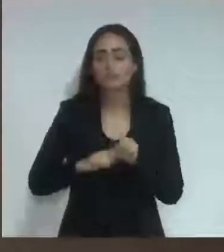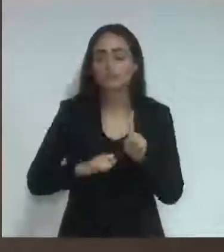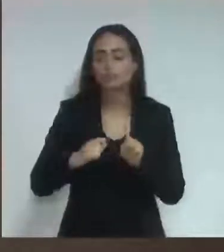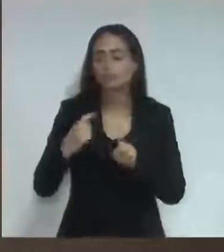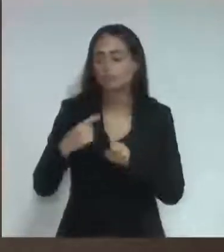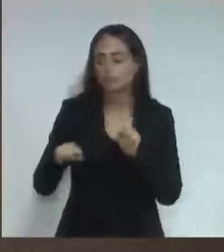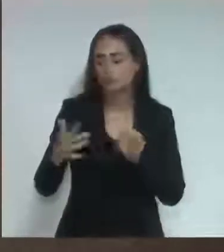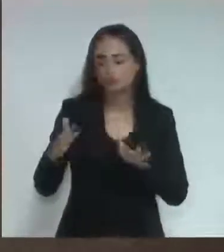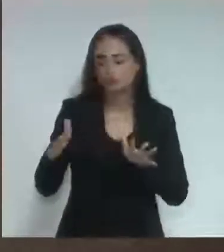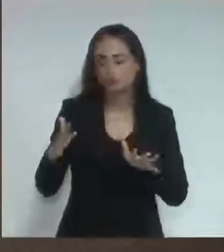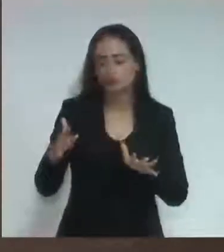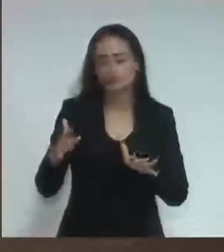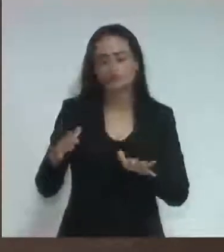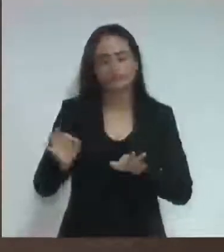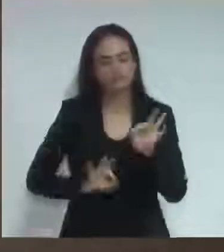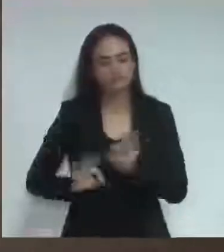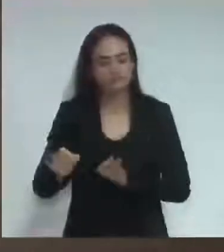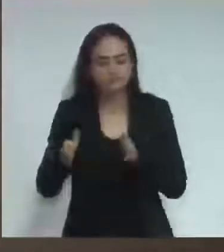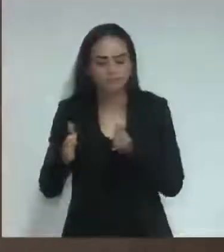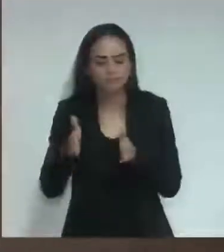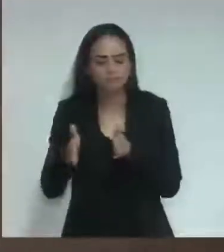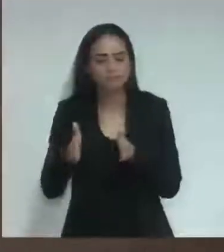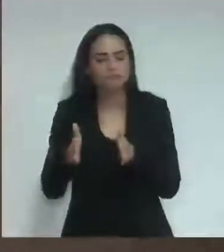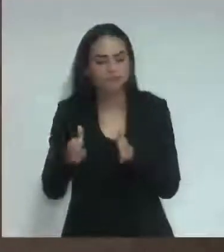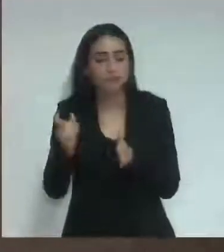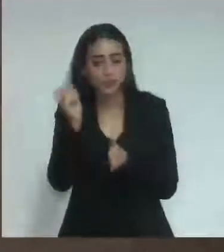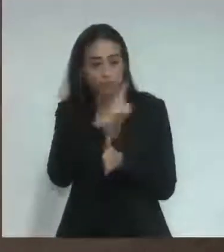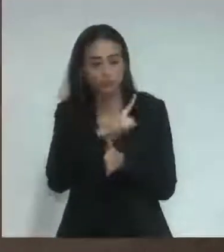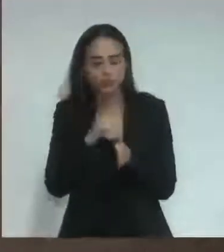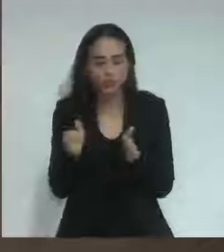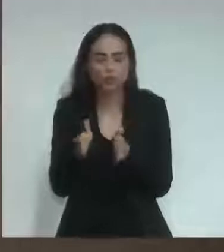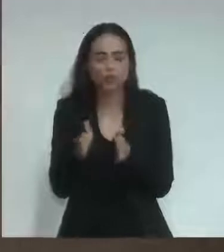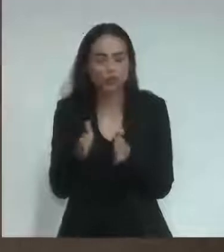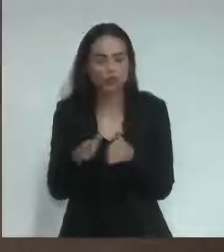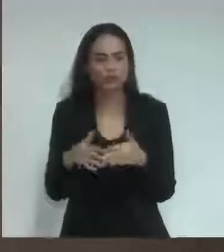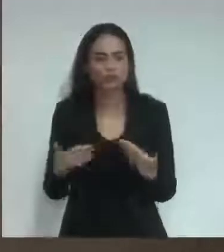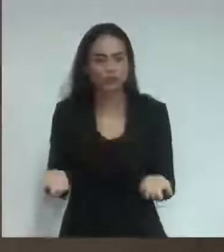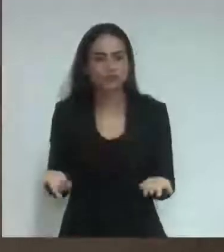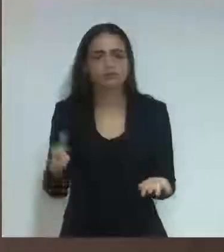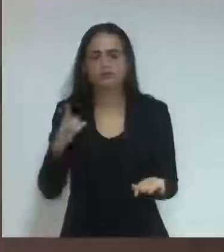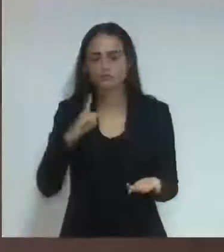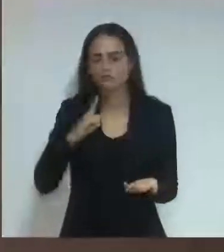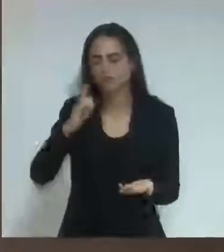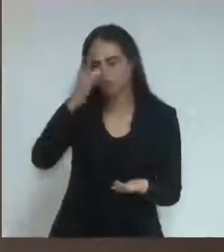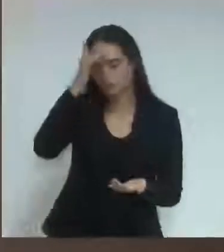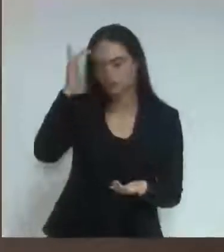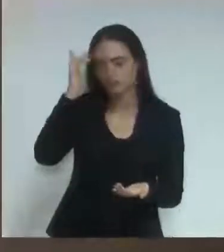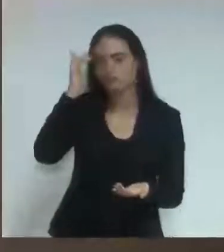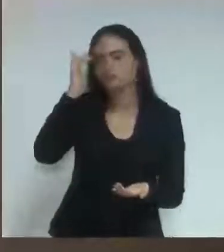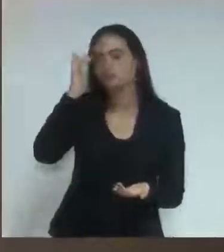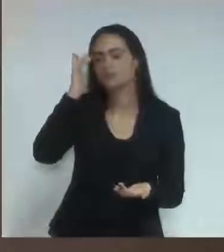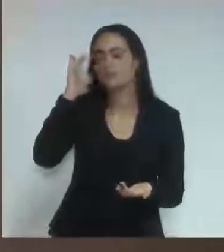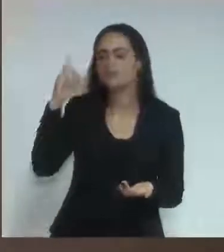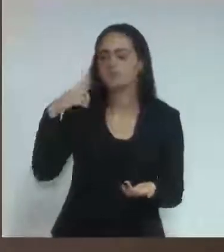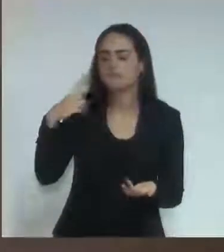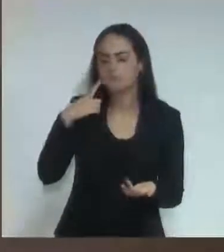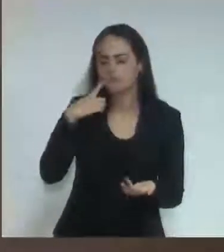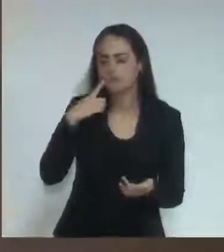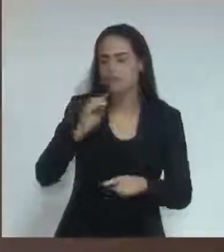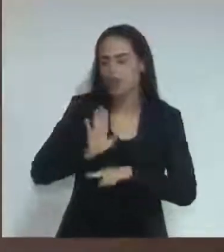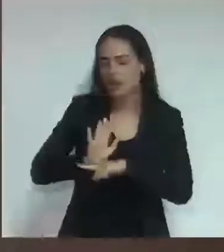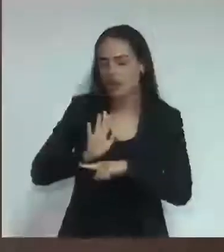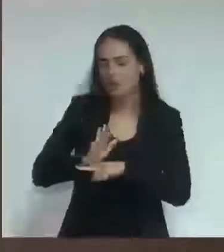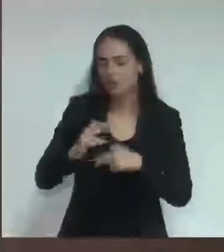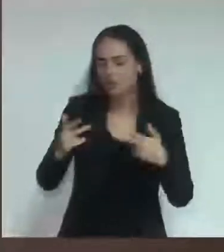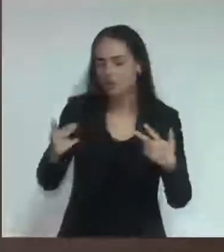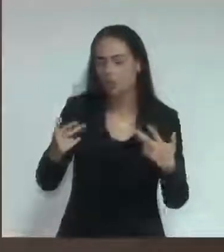Foi formada uma comissão organizadora, que tinha, inclusive, um assessor jurídico, para dar toda a assessoria, para que se